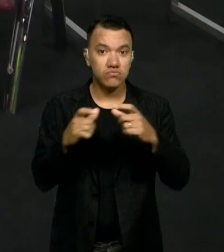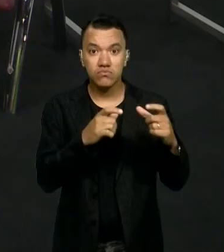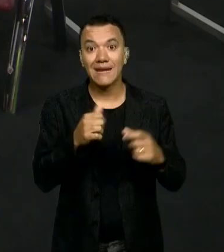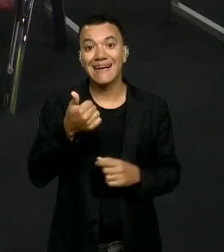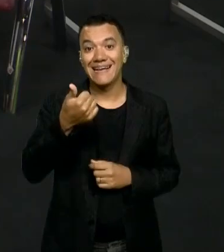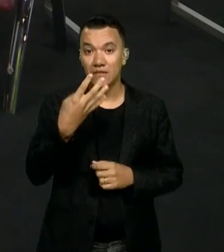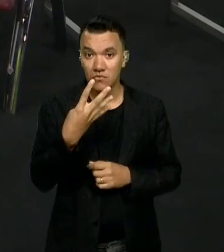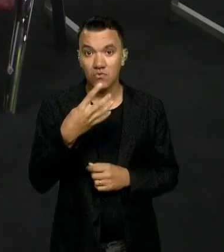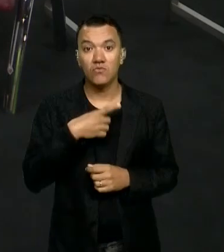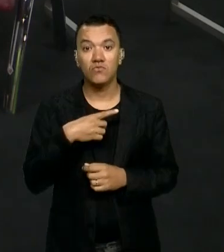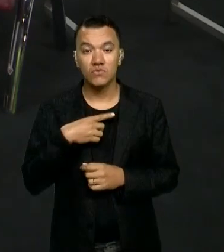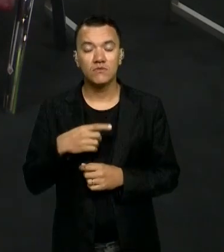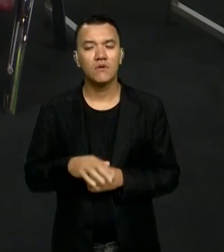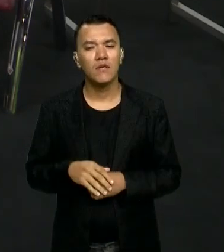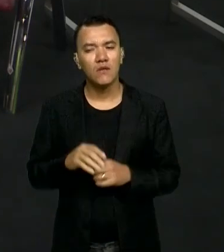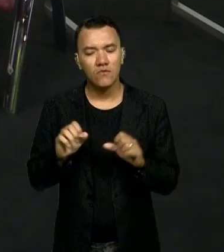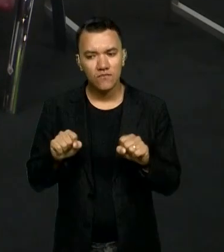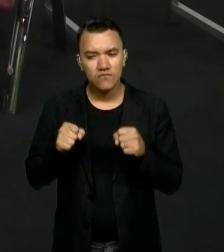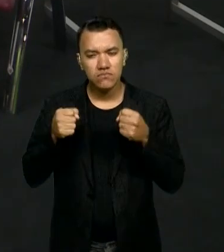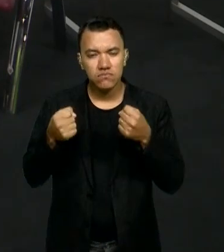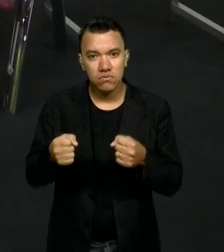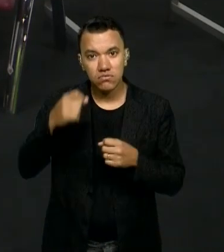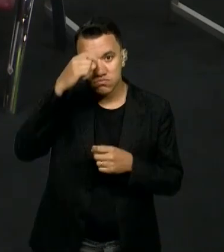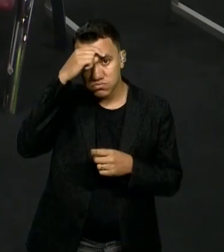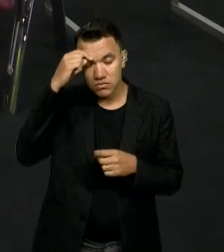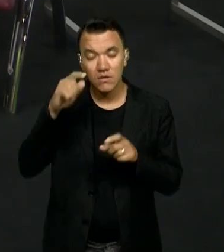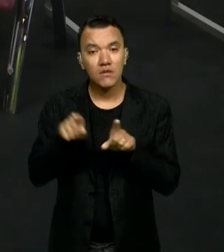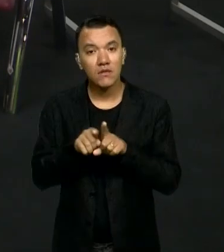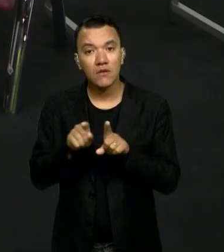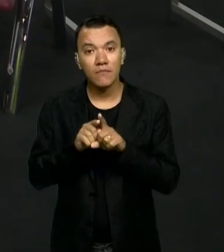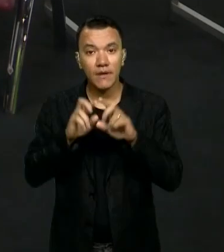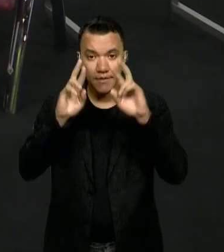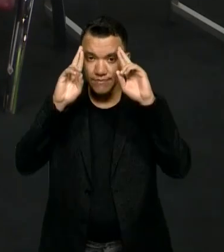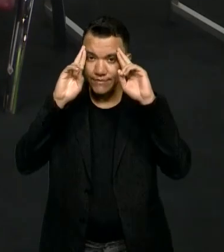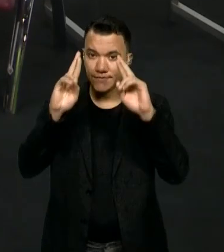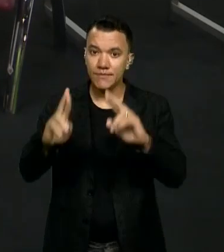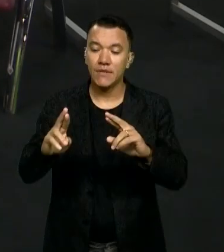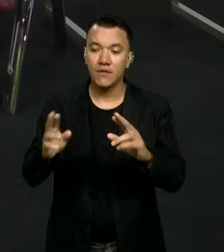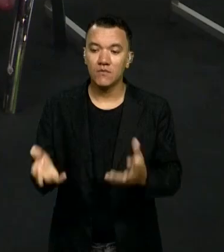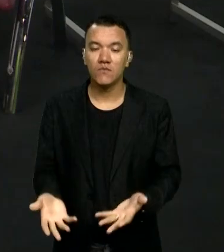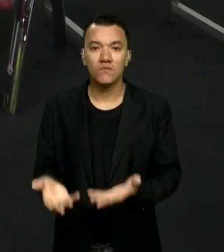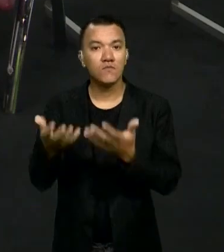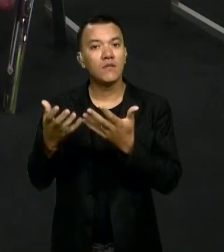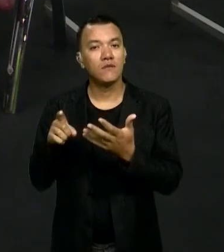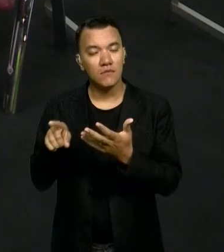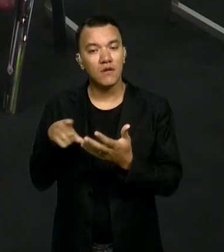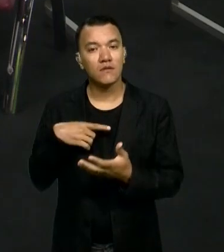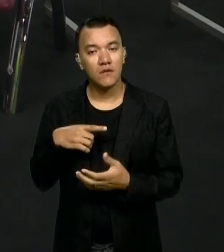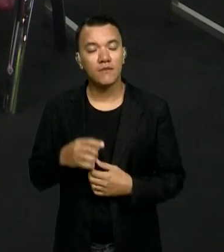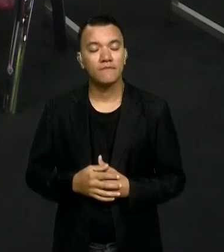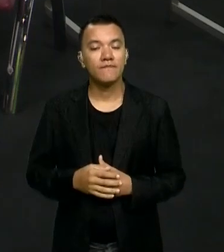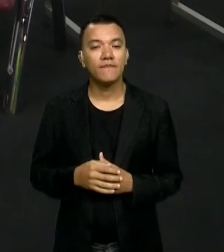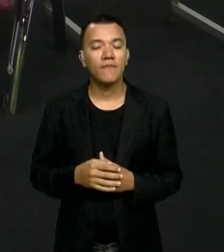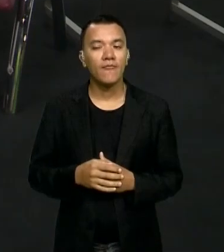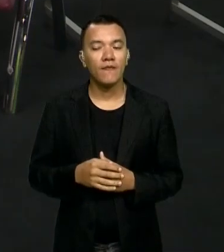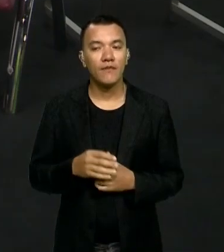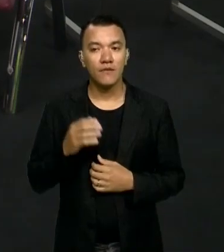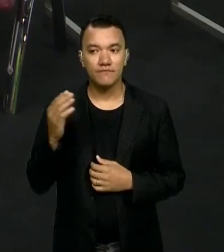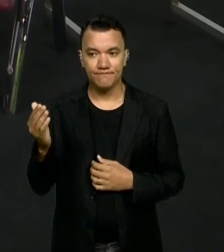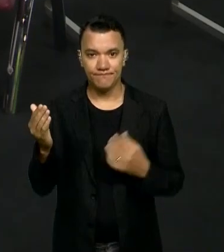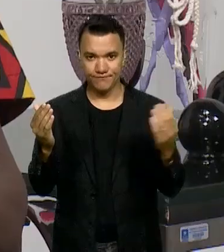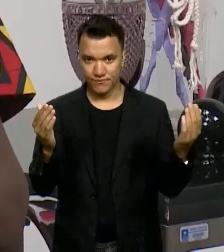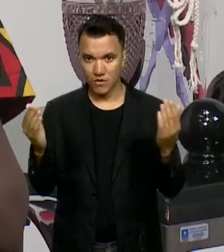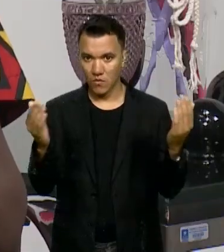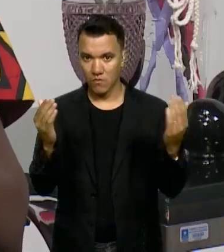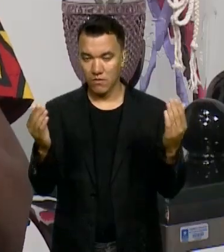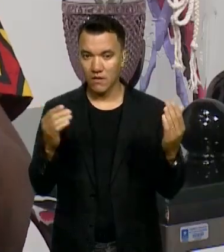essa dedicação e esse respeito também de valorar. E aí a gente compara como é que está essa